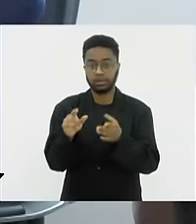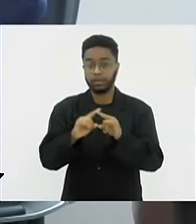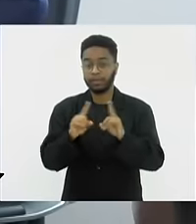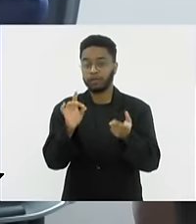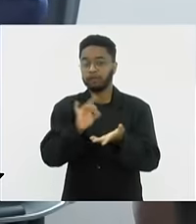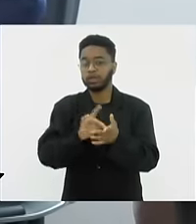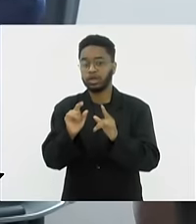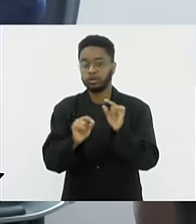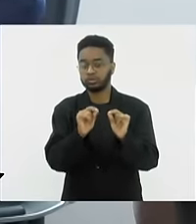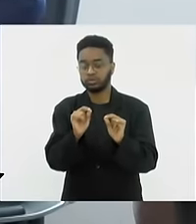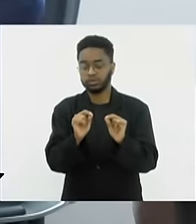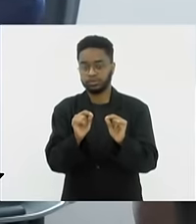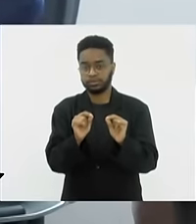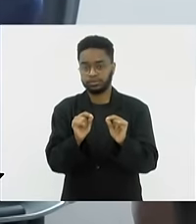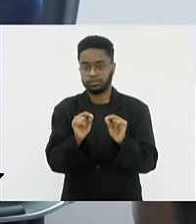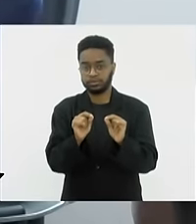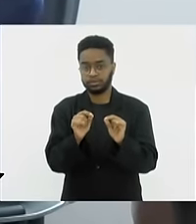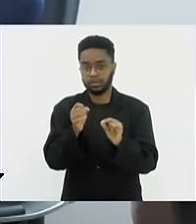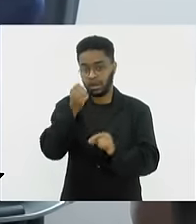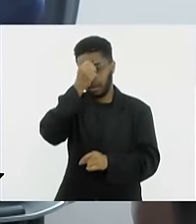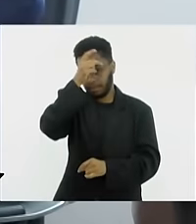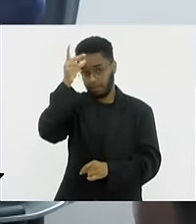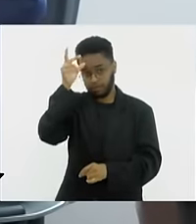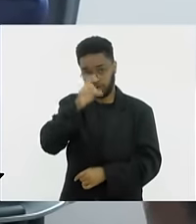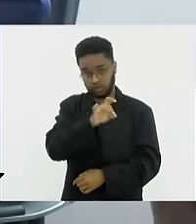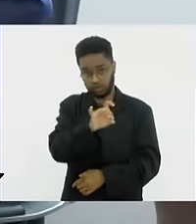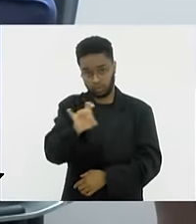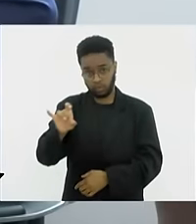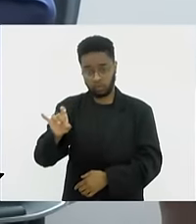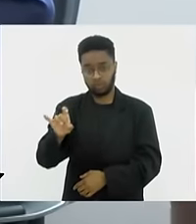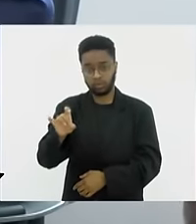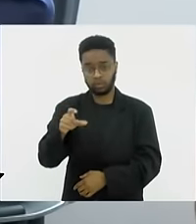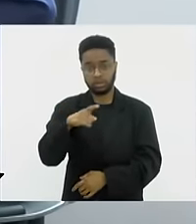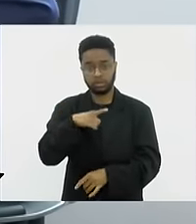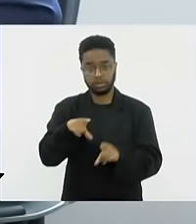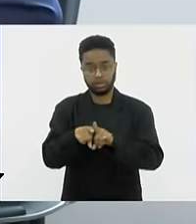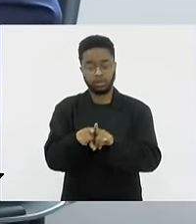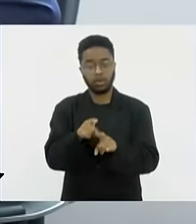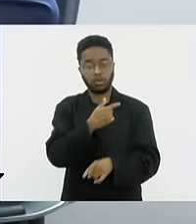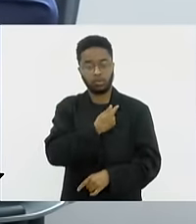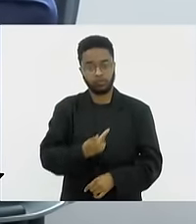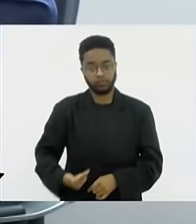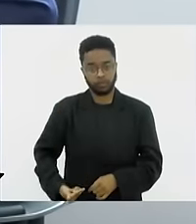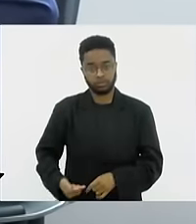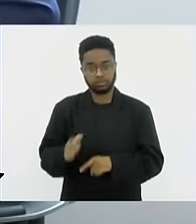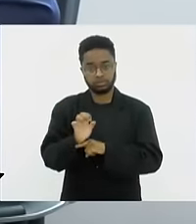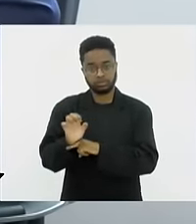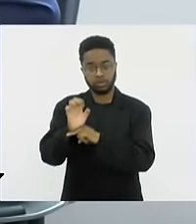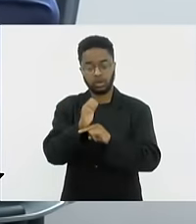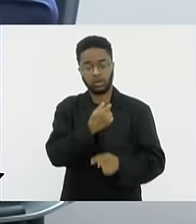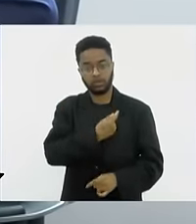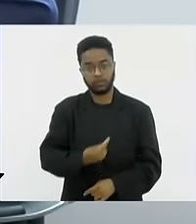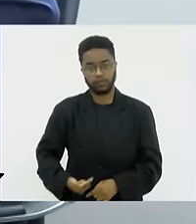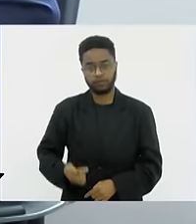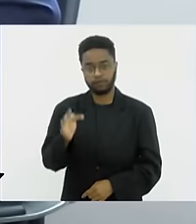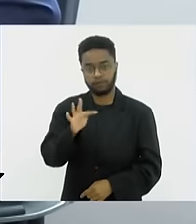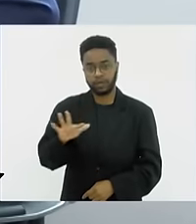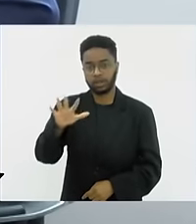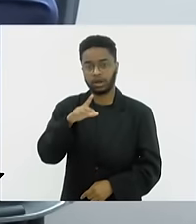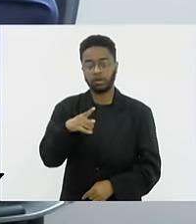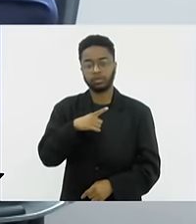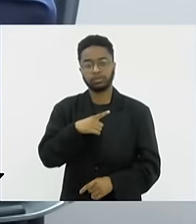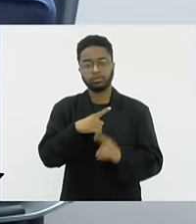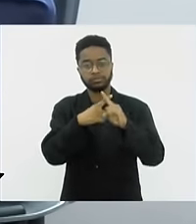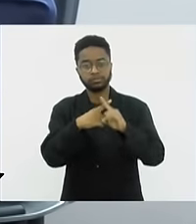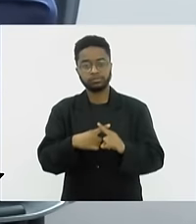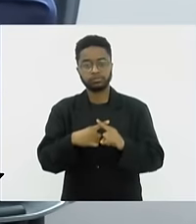é, as prefeituras, o governo do Estado e o governo federal são concorrentes no tema de trânsito, assim